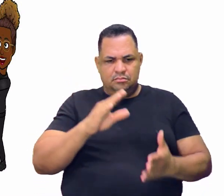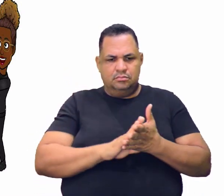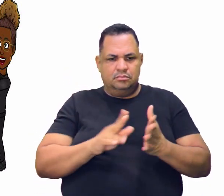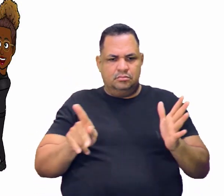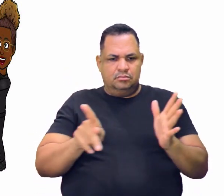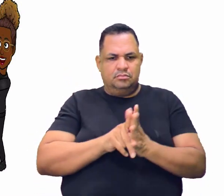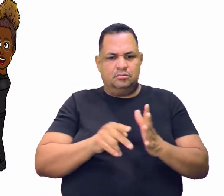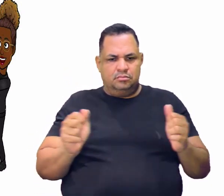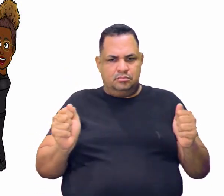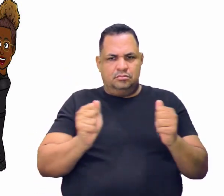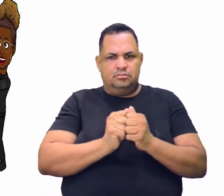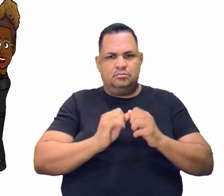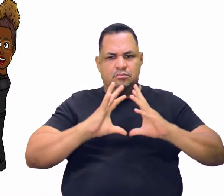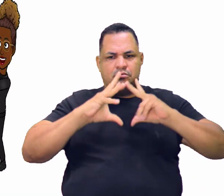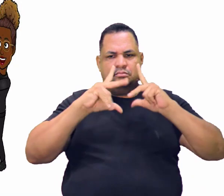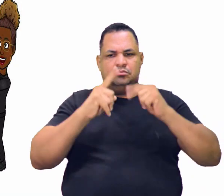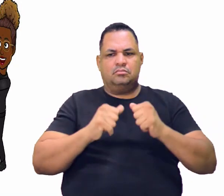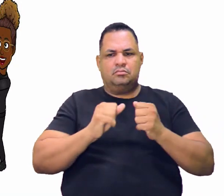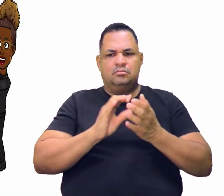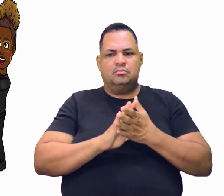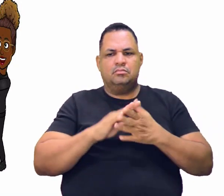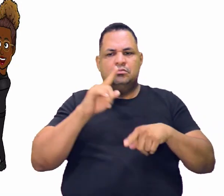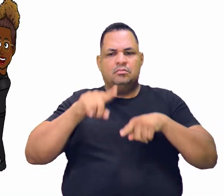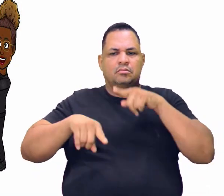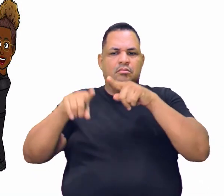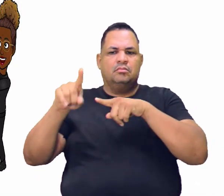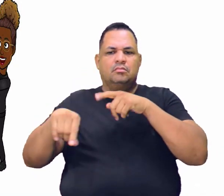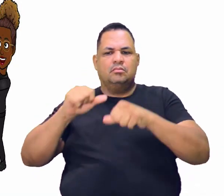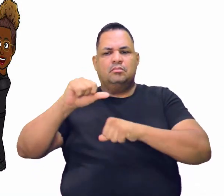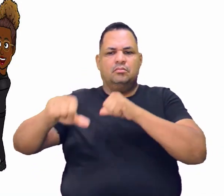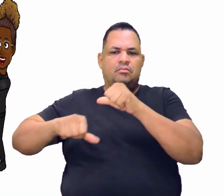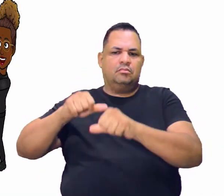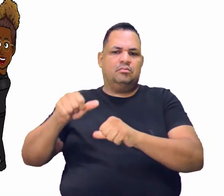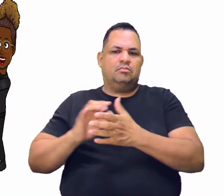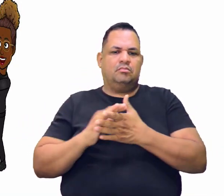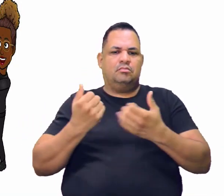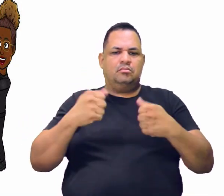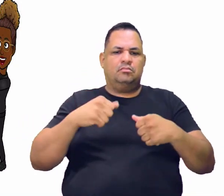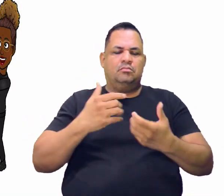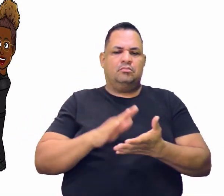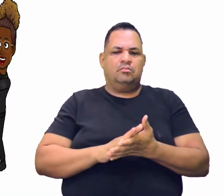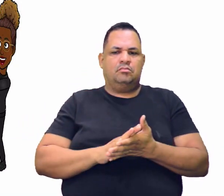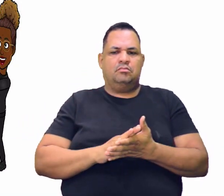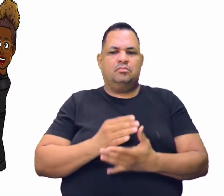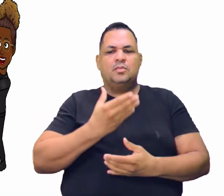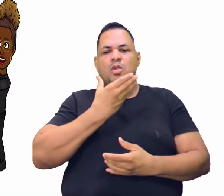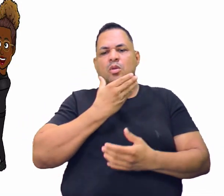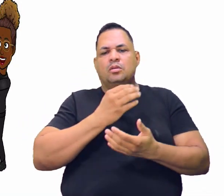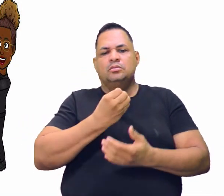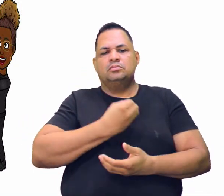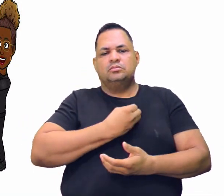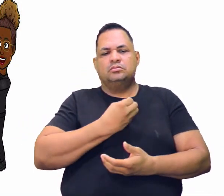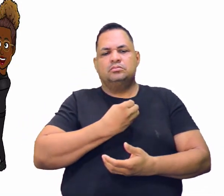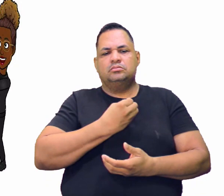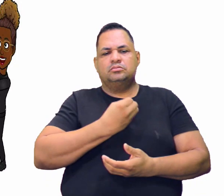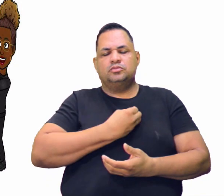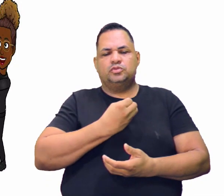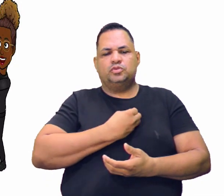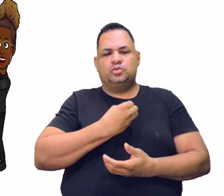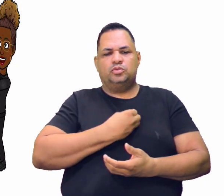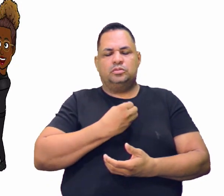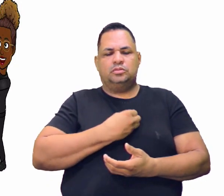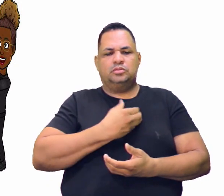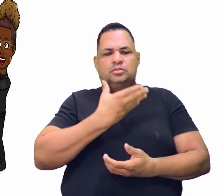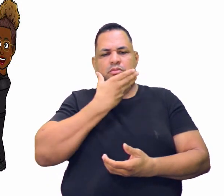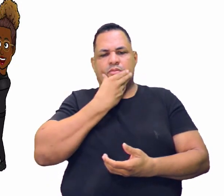mesmo, junto, tal e todo, são variáveis. Essa variação vai ser em gênero, masculino e feminino, ou